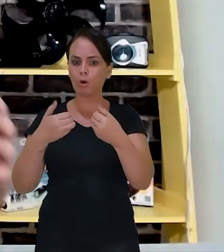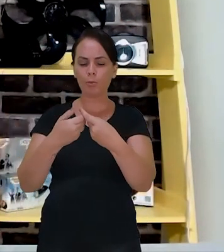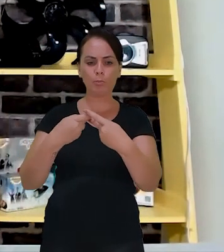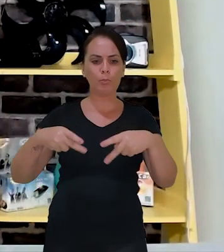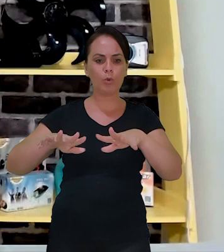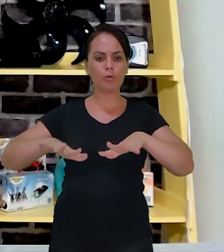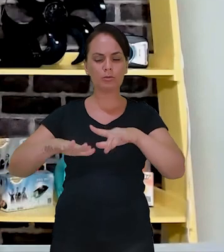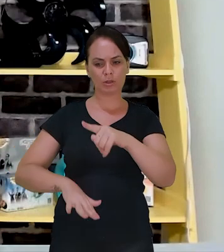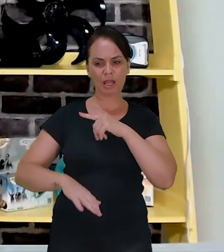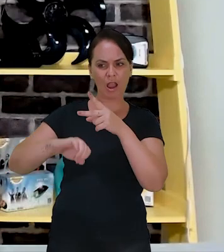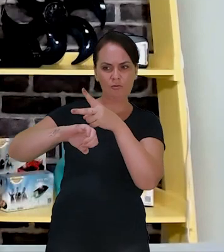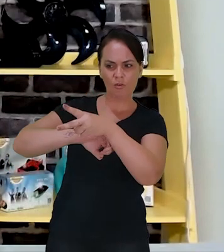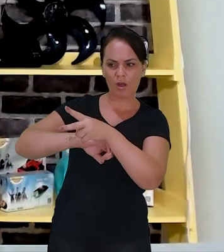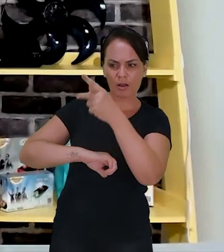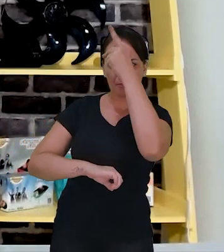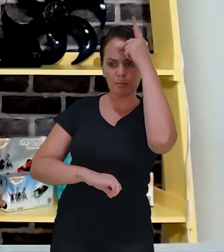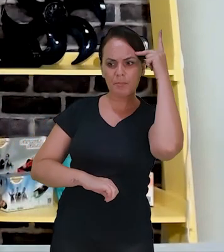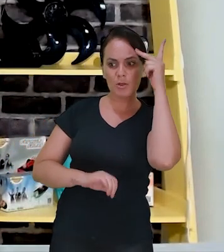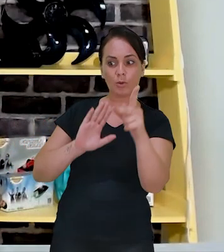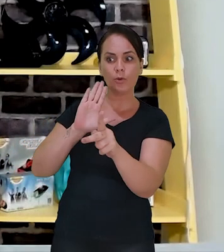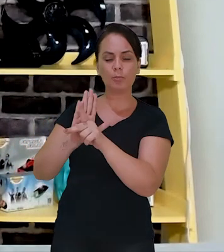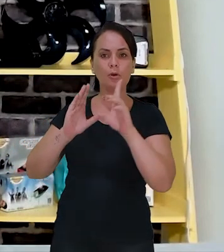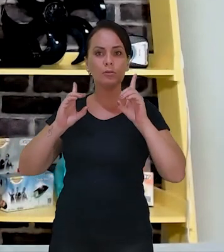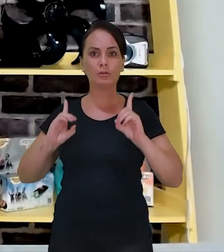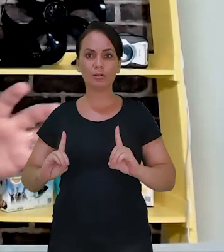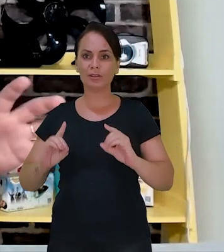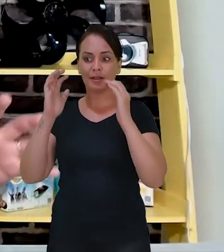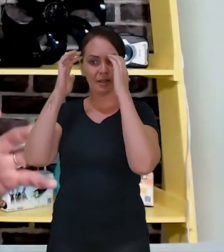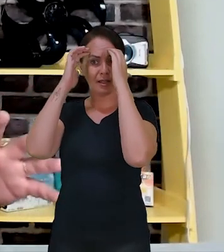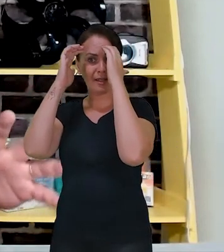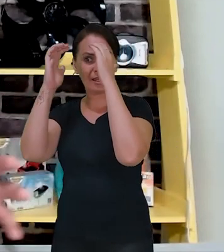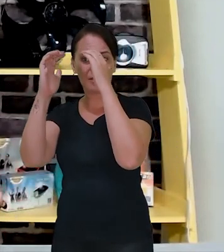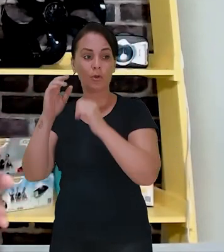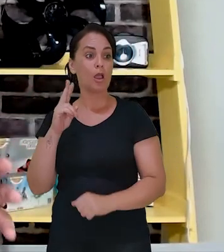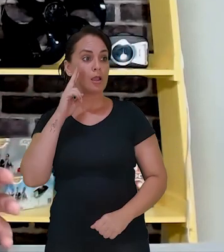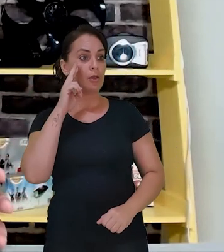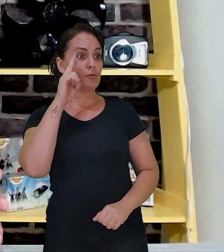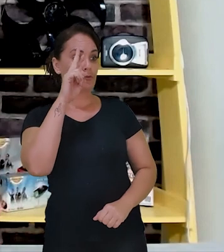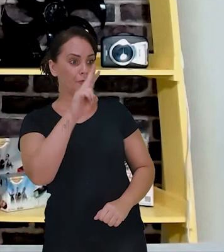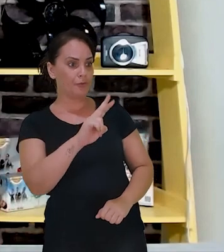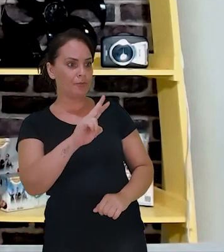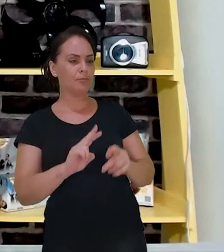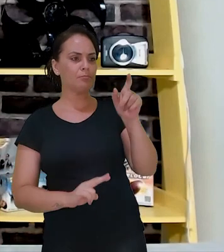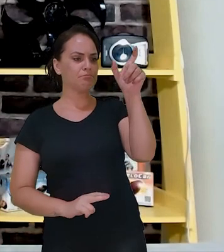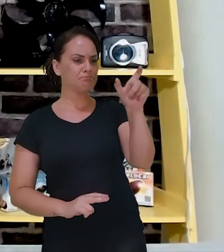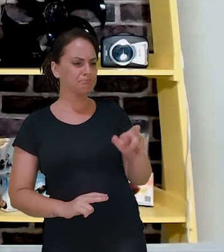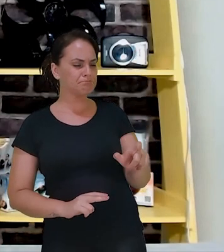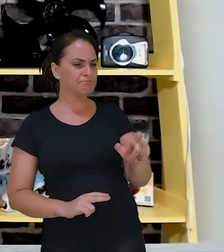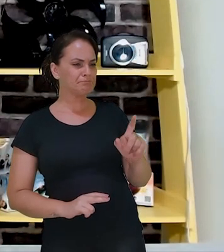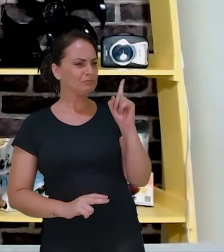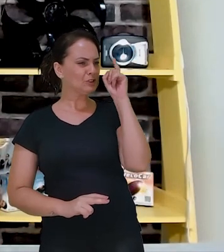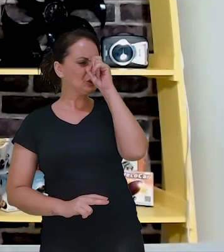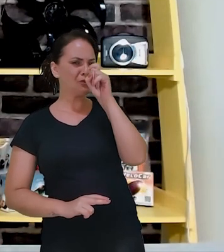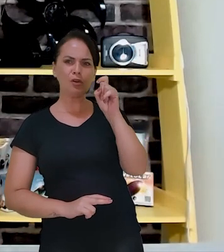para pessoas com deficiência, respeite. Viu uma pessoa com dificuldade de movimento? Levanta